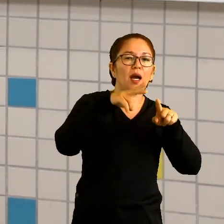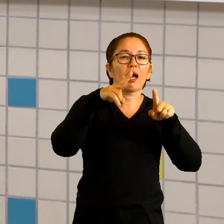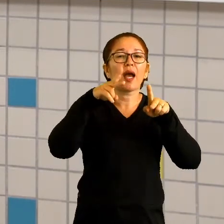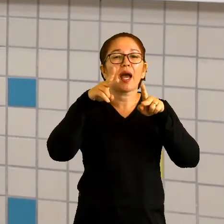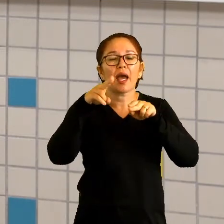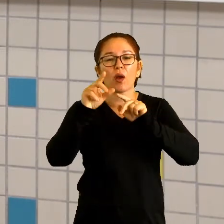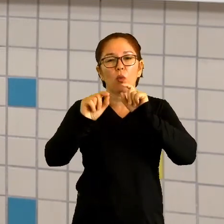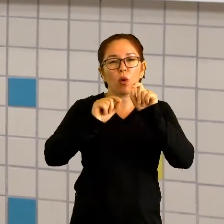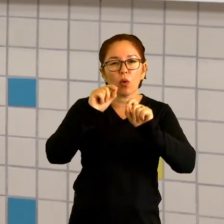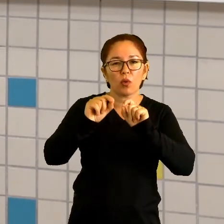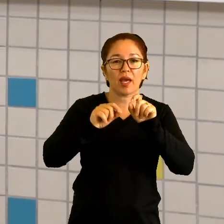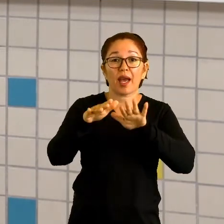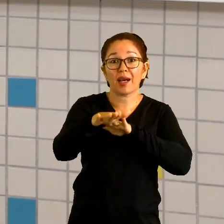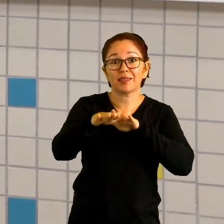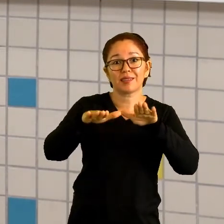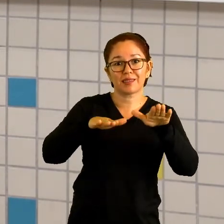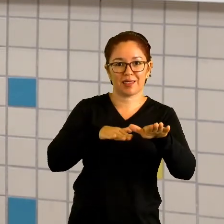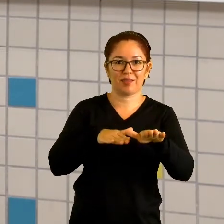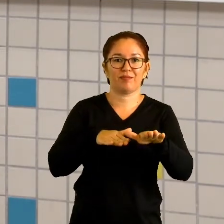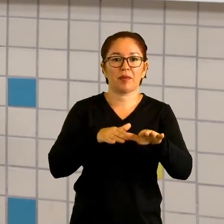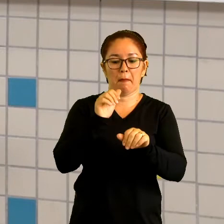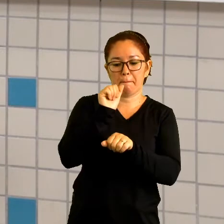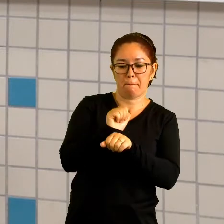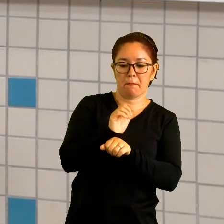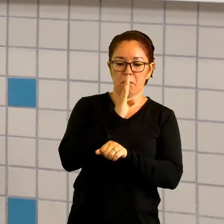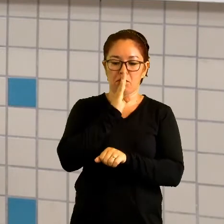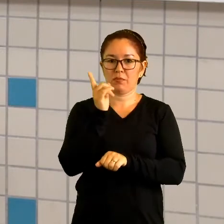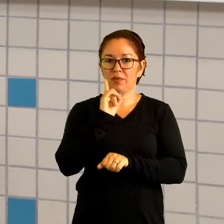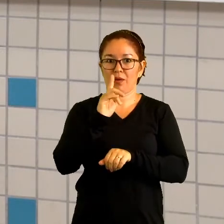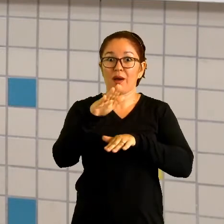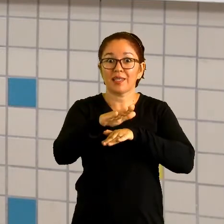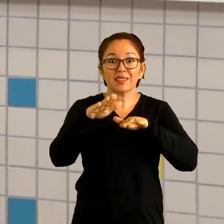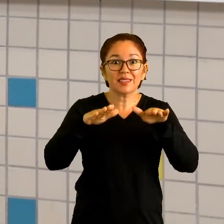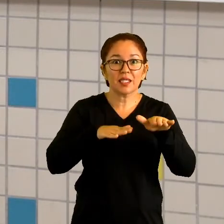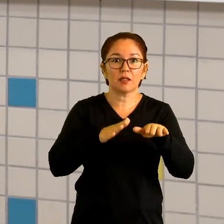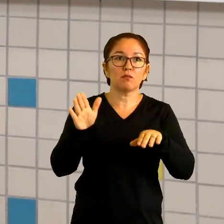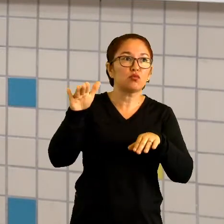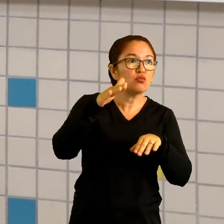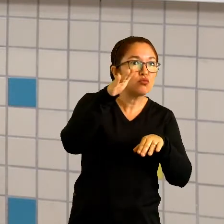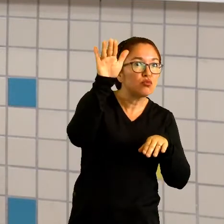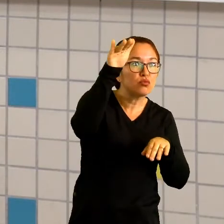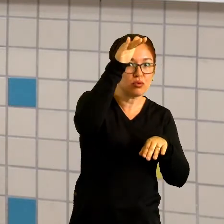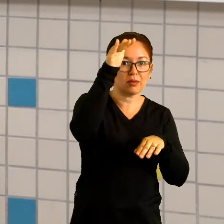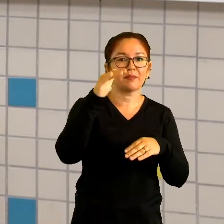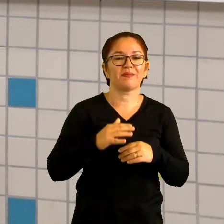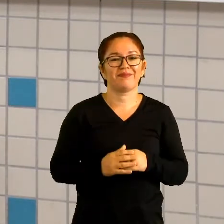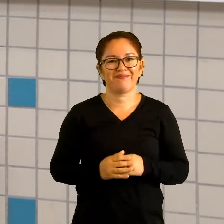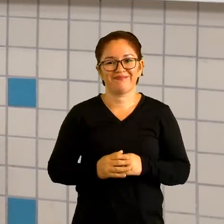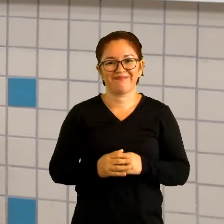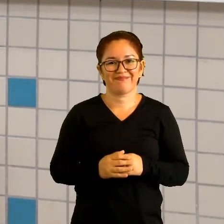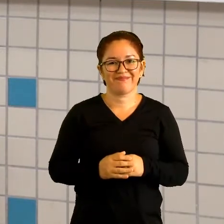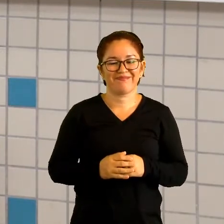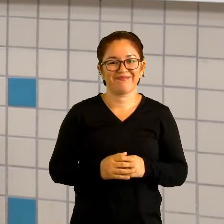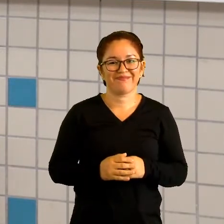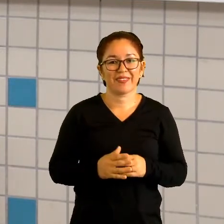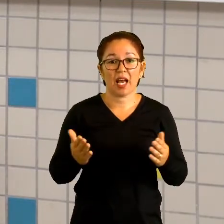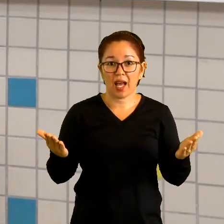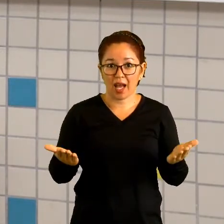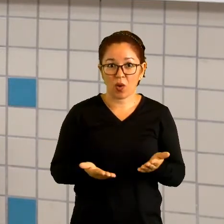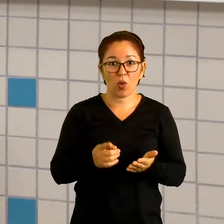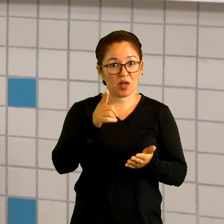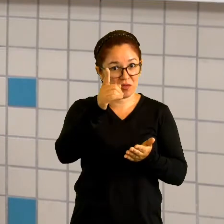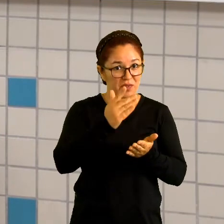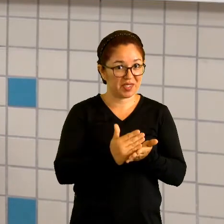movimento. Entenderam? Agora é com você. Na aula de hoje, vimos brevemente sobre três